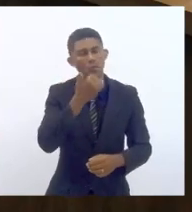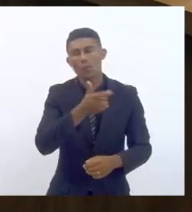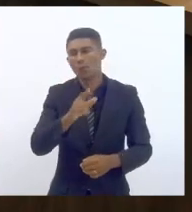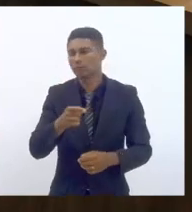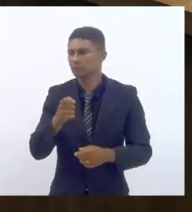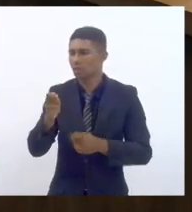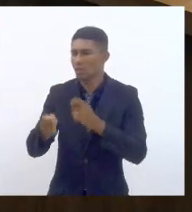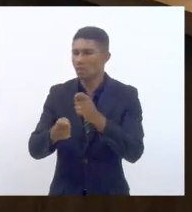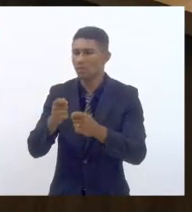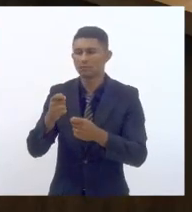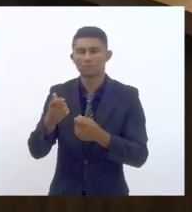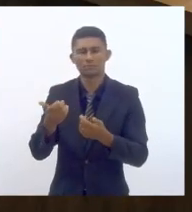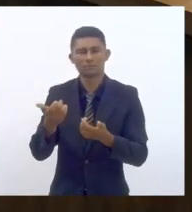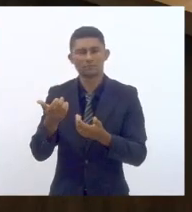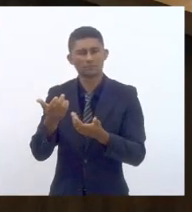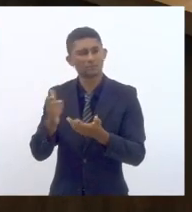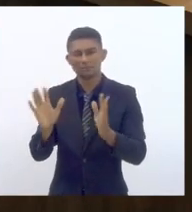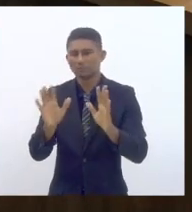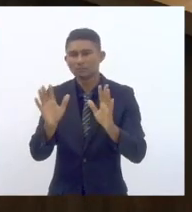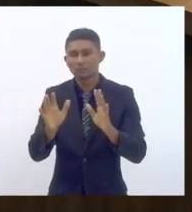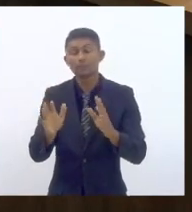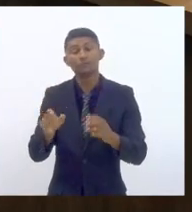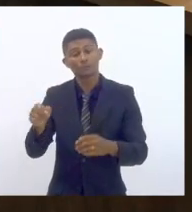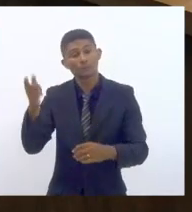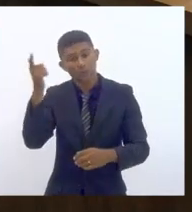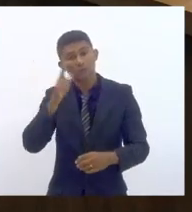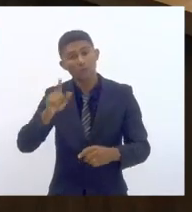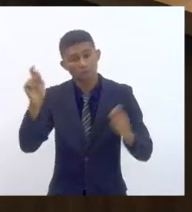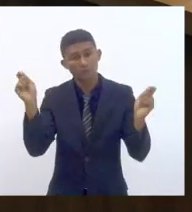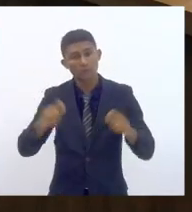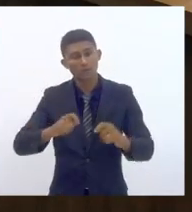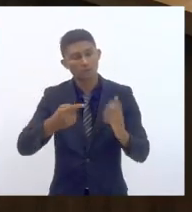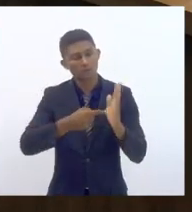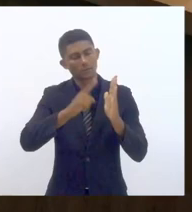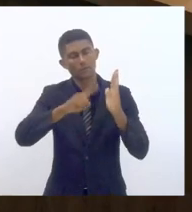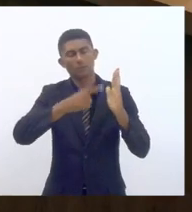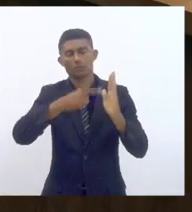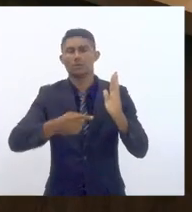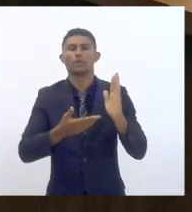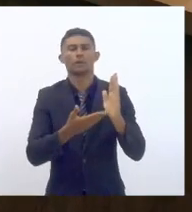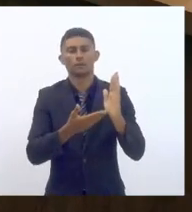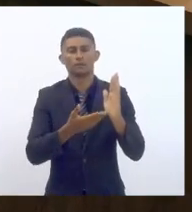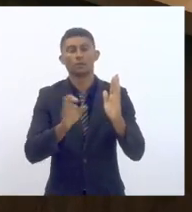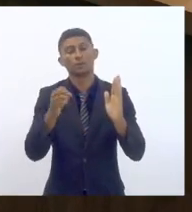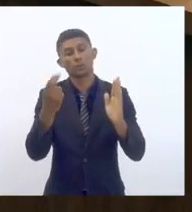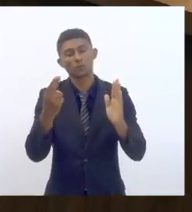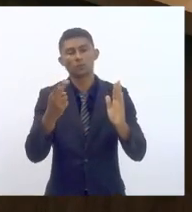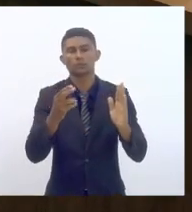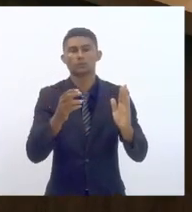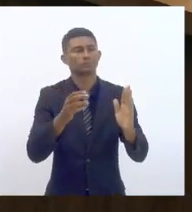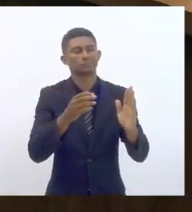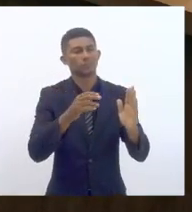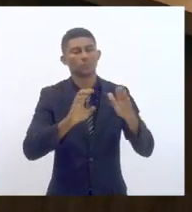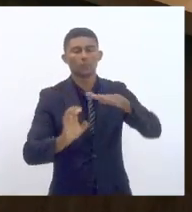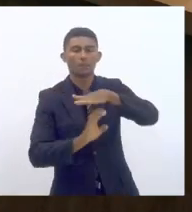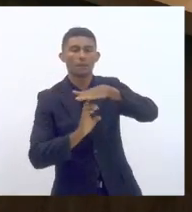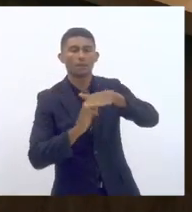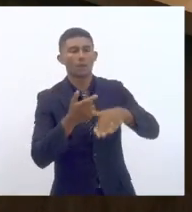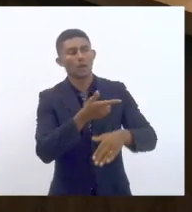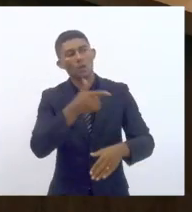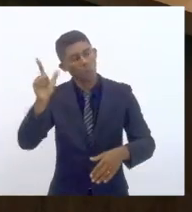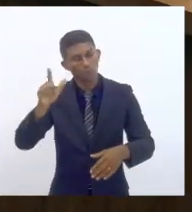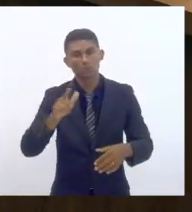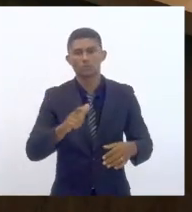desvios de chamada, para que eles consigam, assim, cancelar o seu plano ou migrar para outra operadora. Então, é de